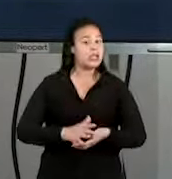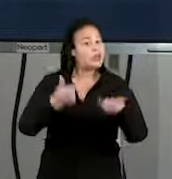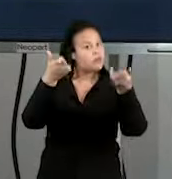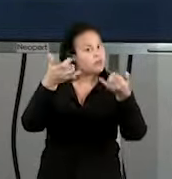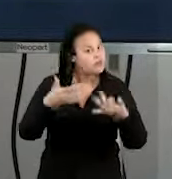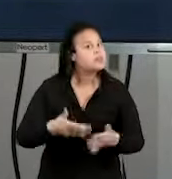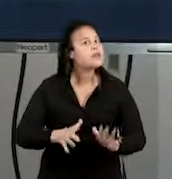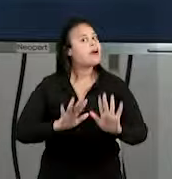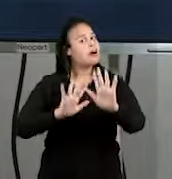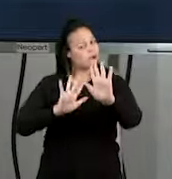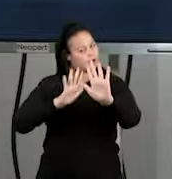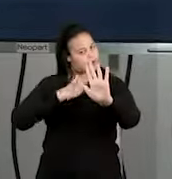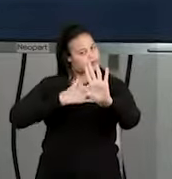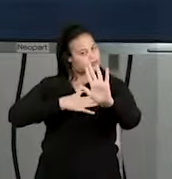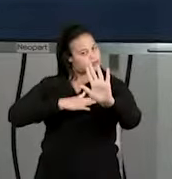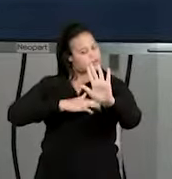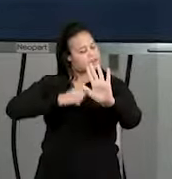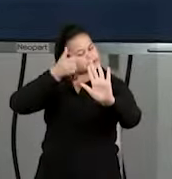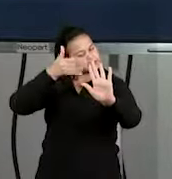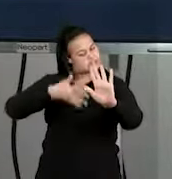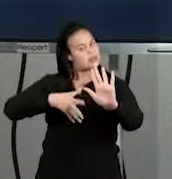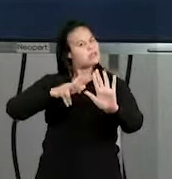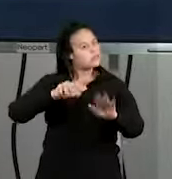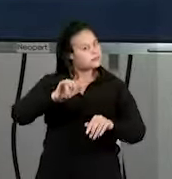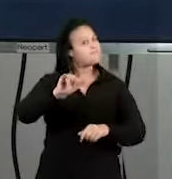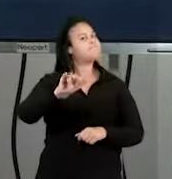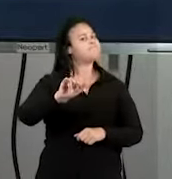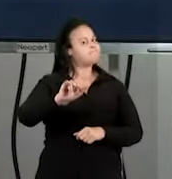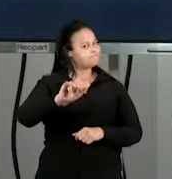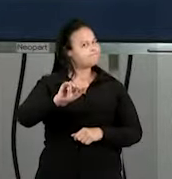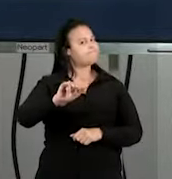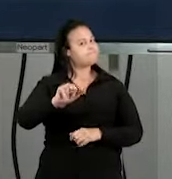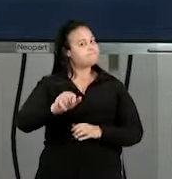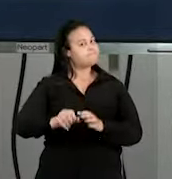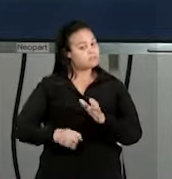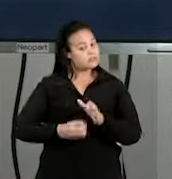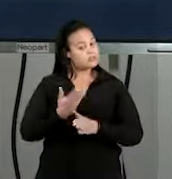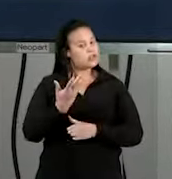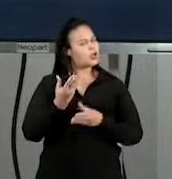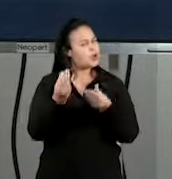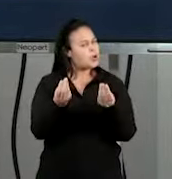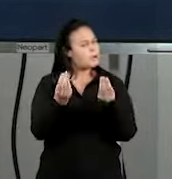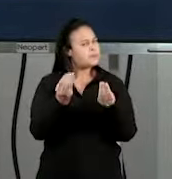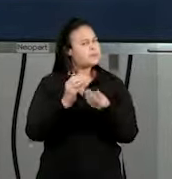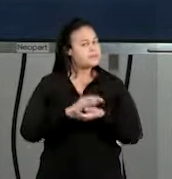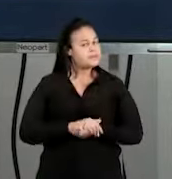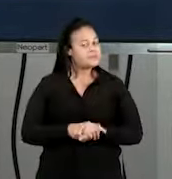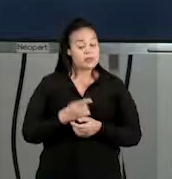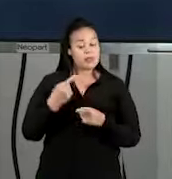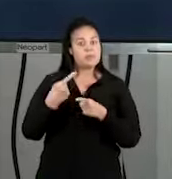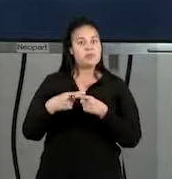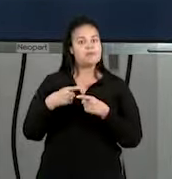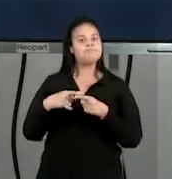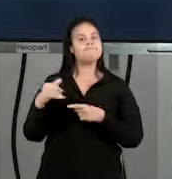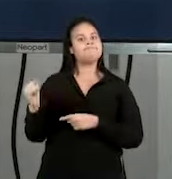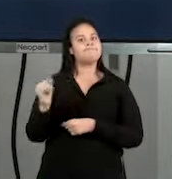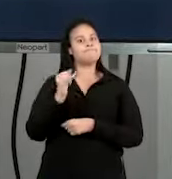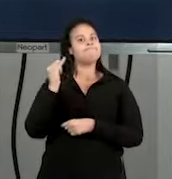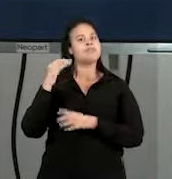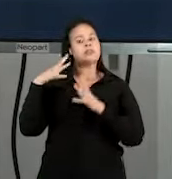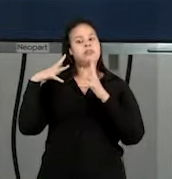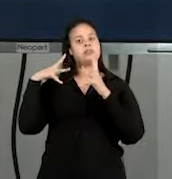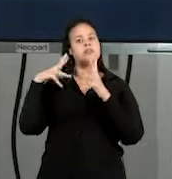não é bem por aí. Vou explicar para vocês como que surgiram os direitos humanos e por que eles são importantes para